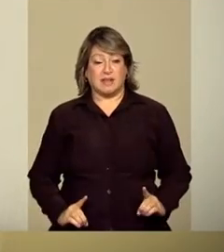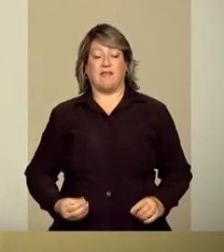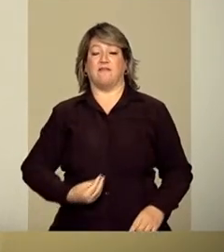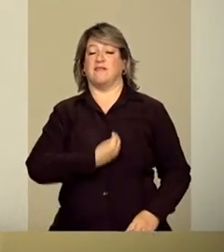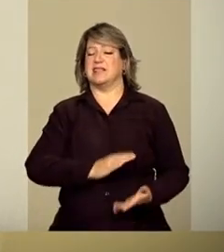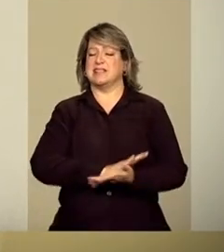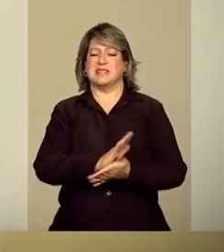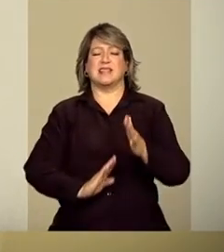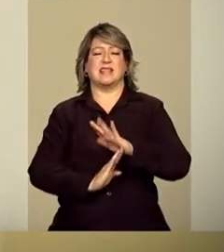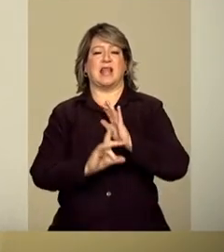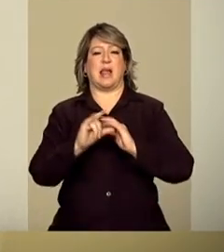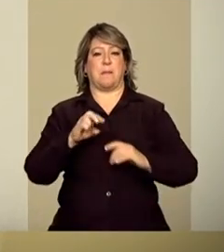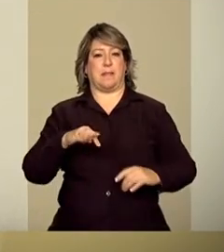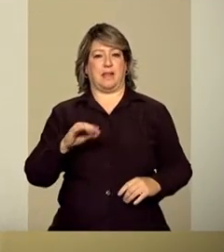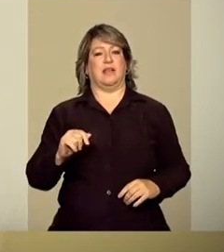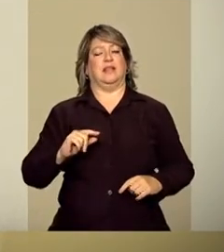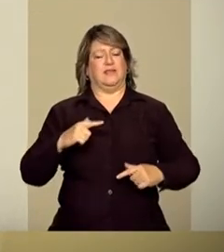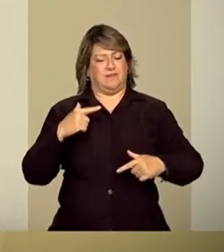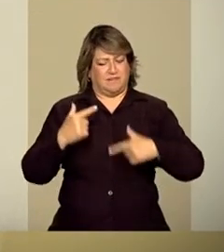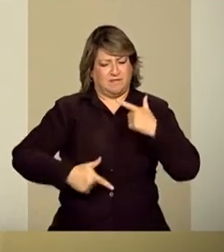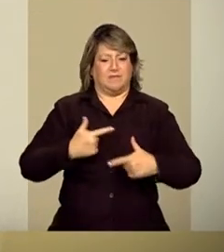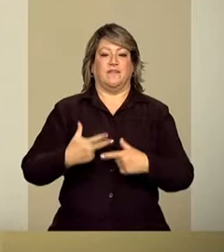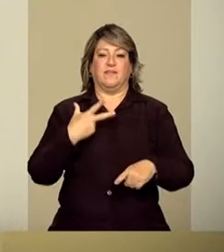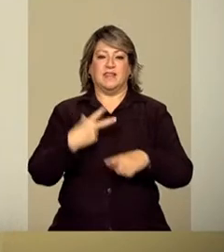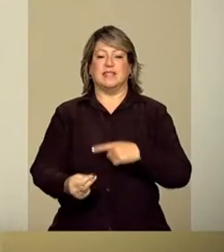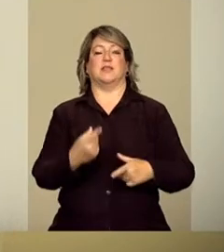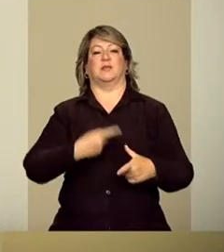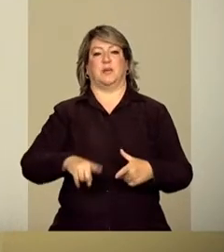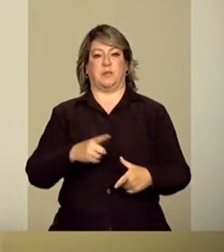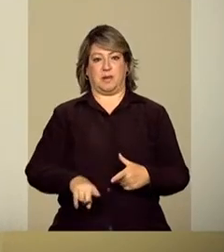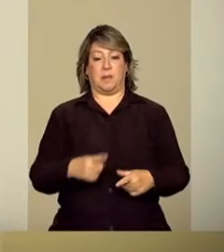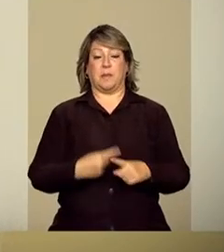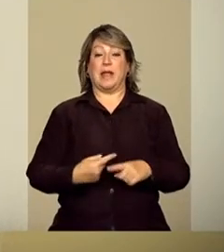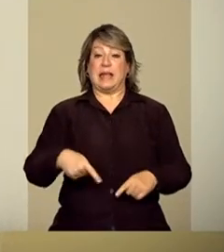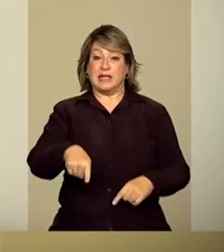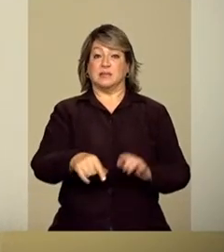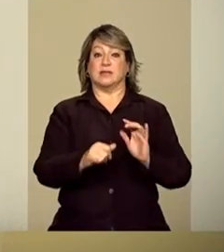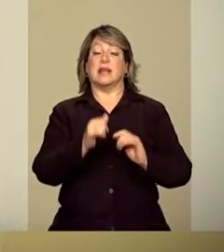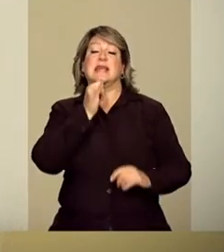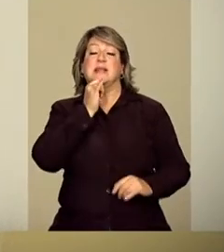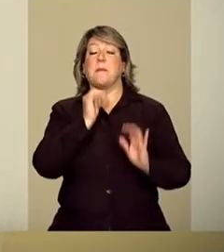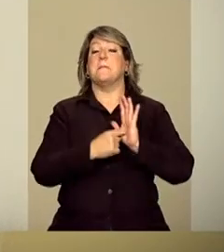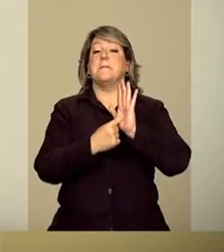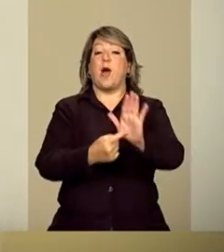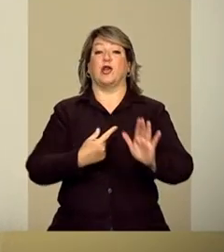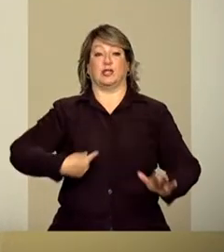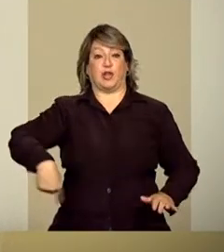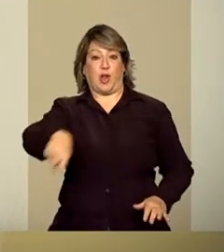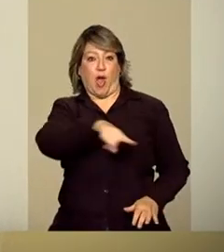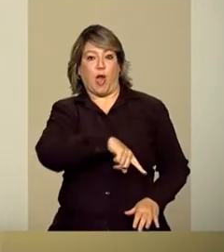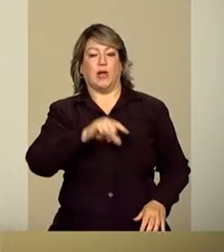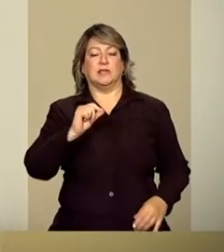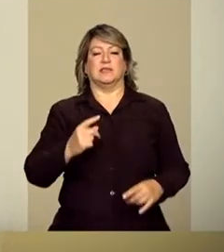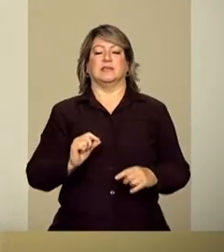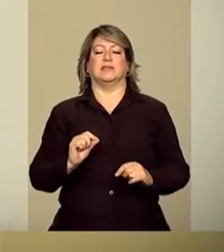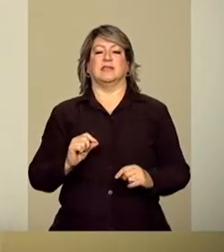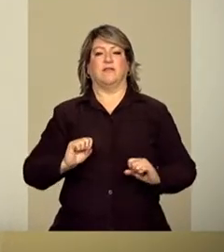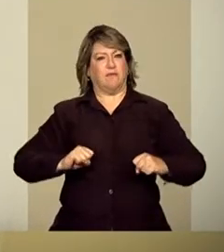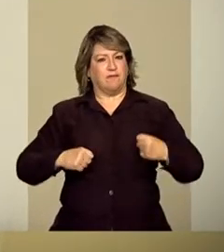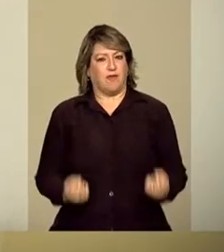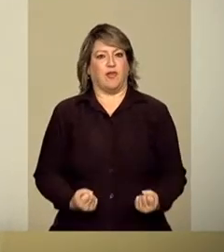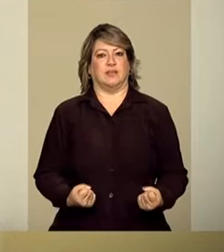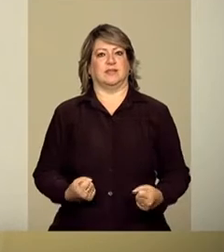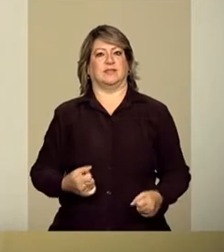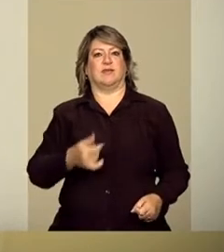limites, como nós dissemos. São exemplos para todos nós que lutamos e buscamos o melhor para o nosso país. Não é, Luciano?